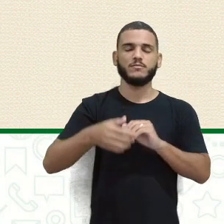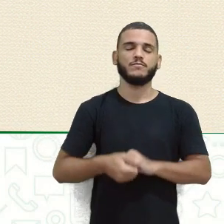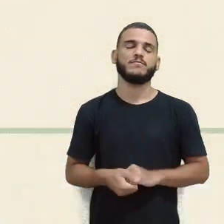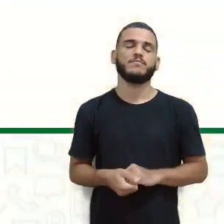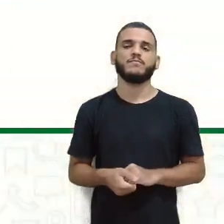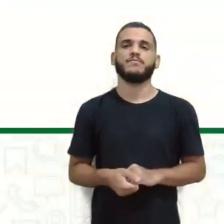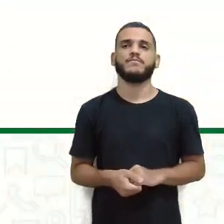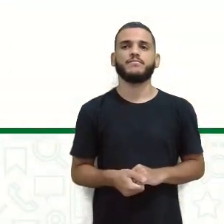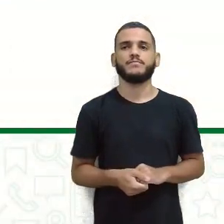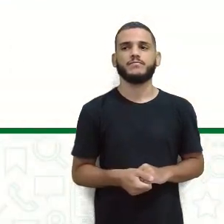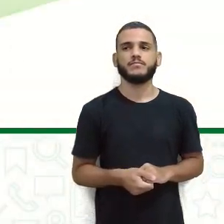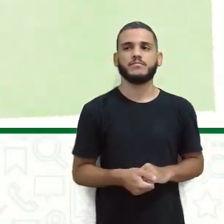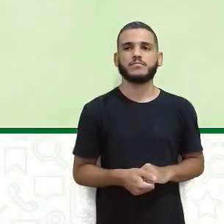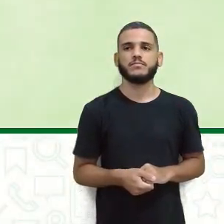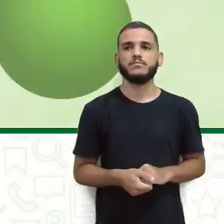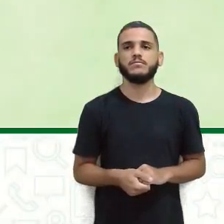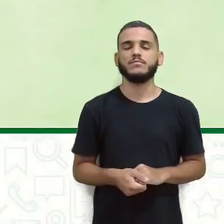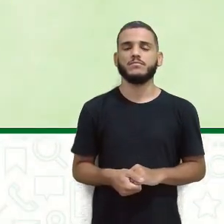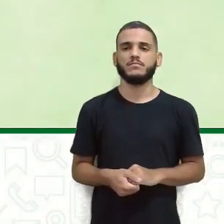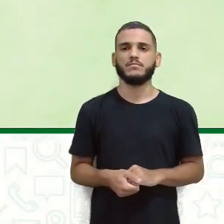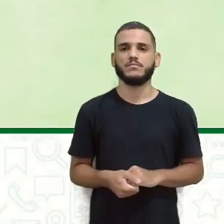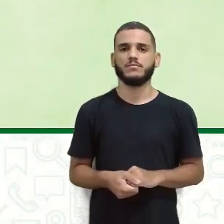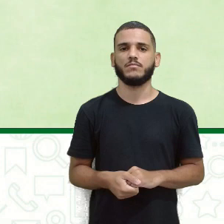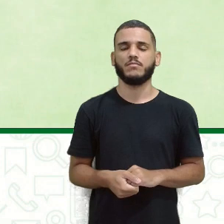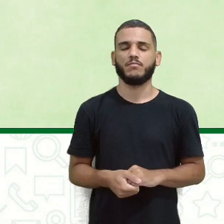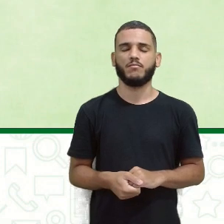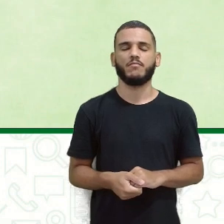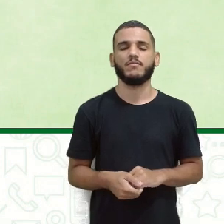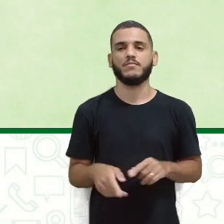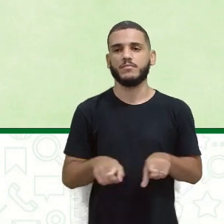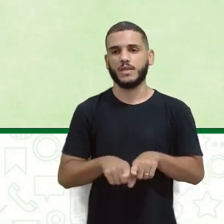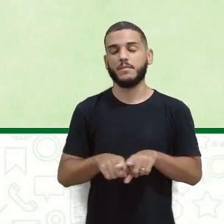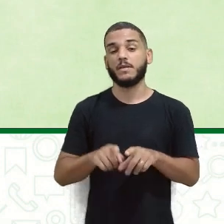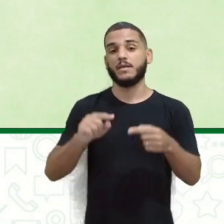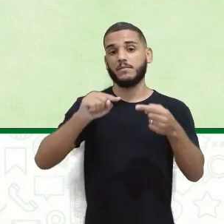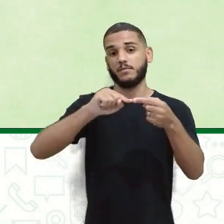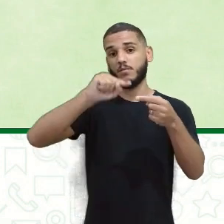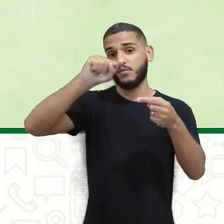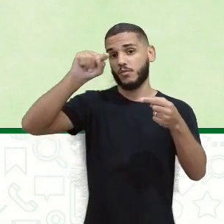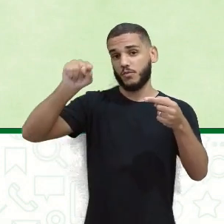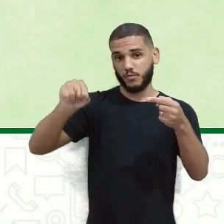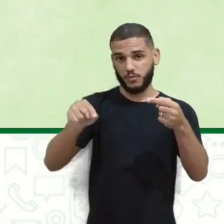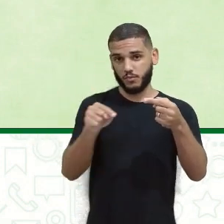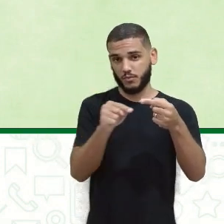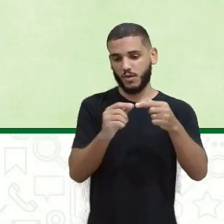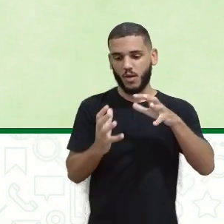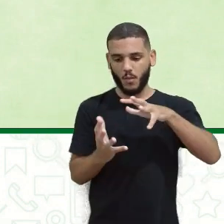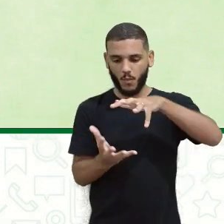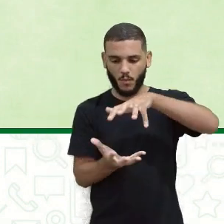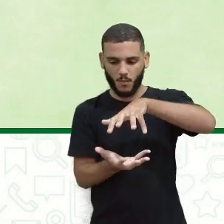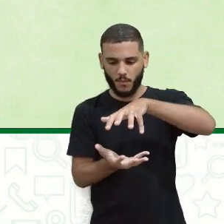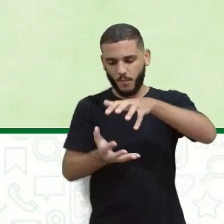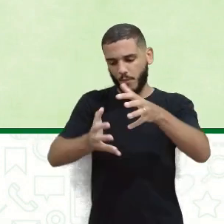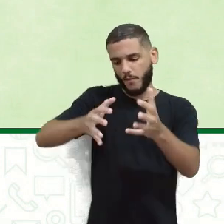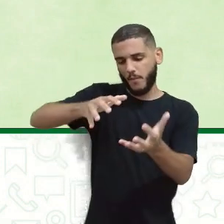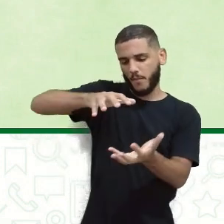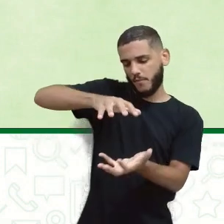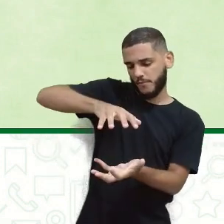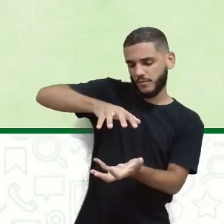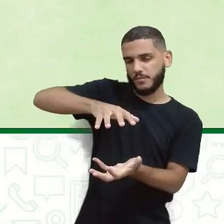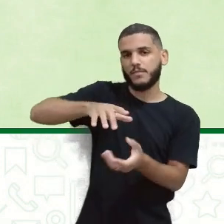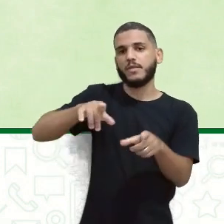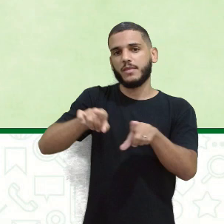certo? E aí, eu tenho a esfera, olha só, a esfera também me